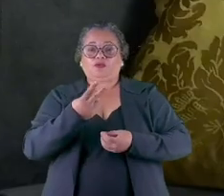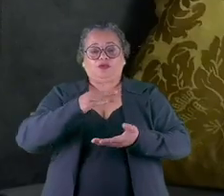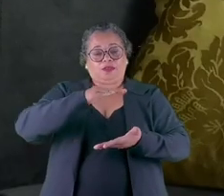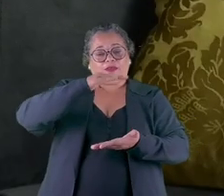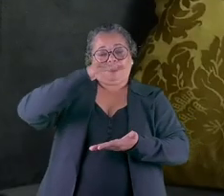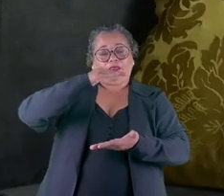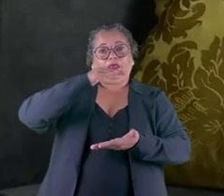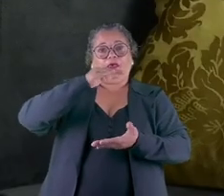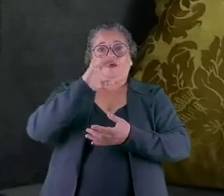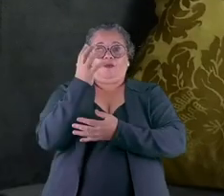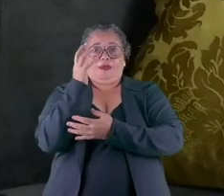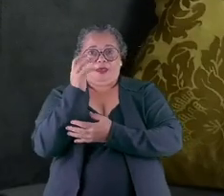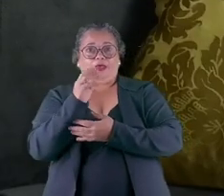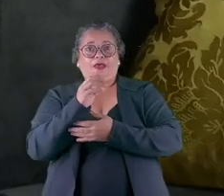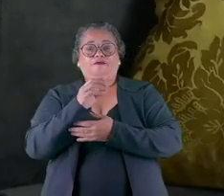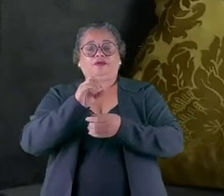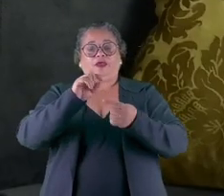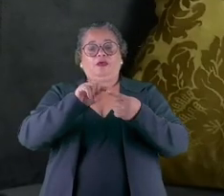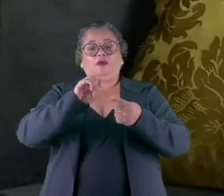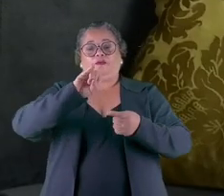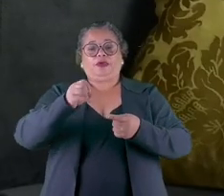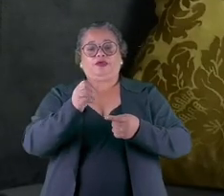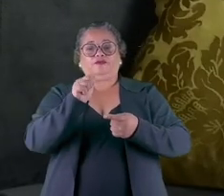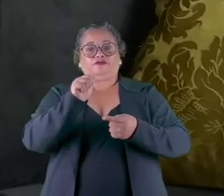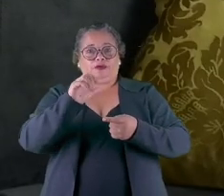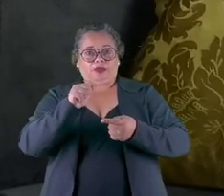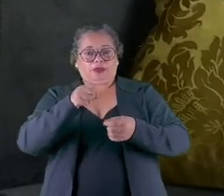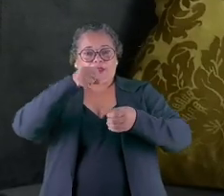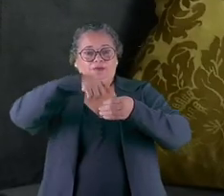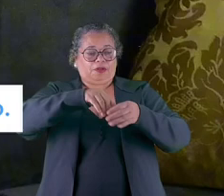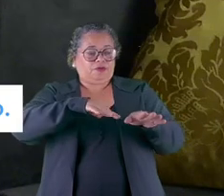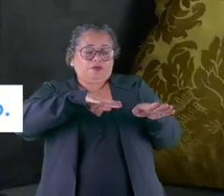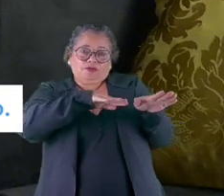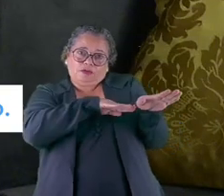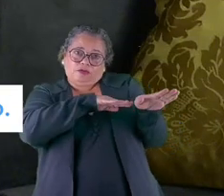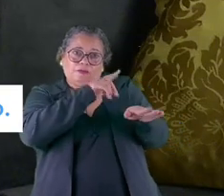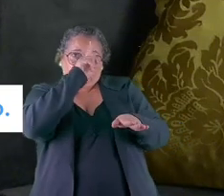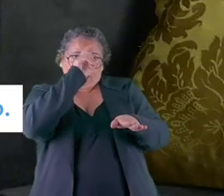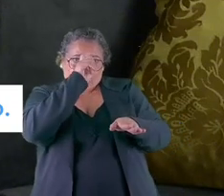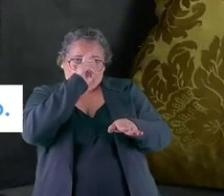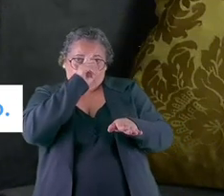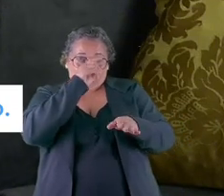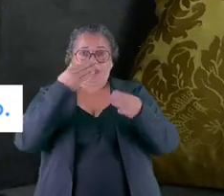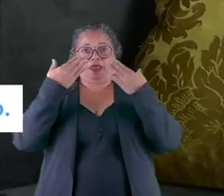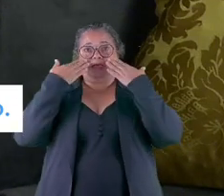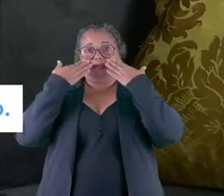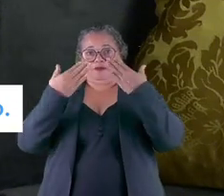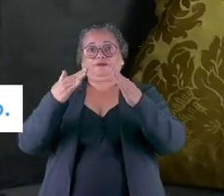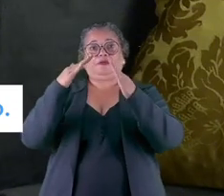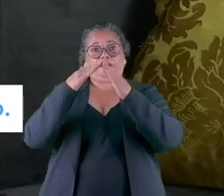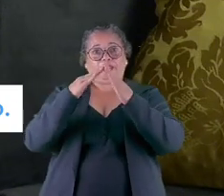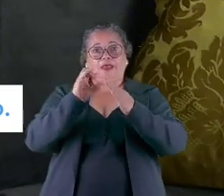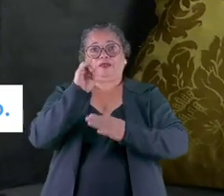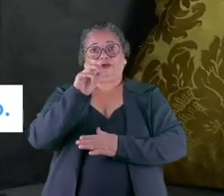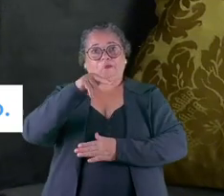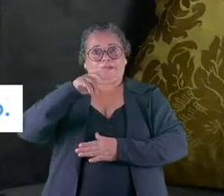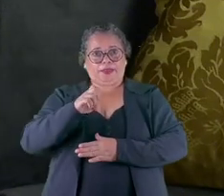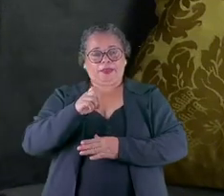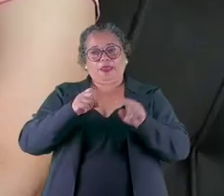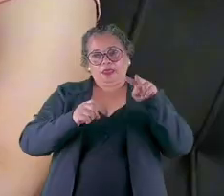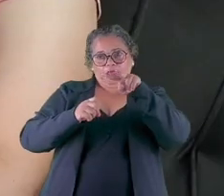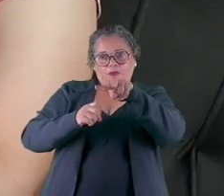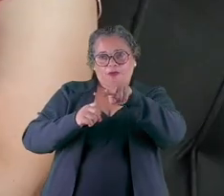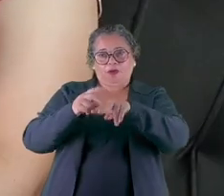No dia que ela nasceu, foi entregue pra gente esse pezinho e um pé de jaca que foi plantado lá no